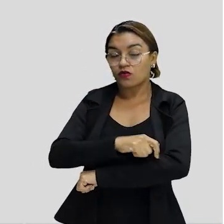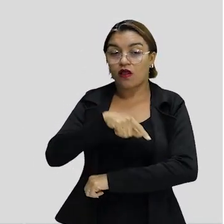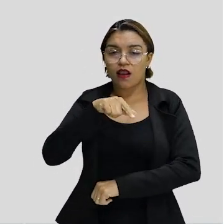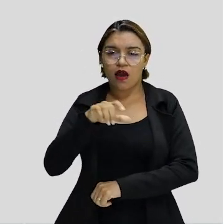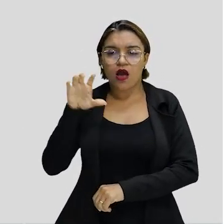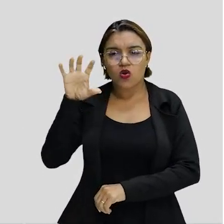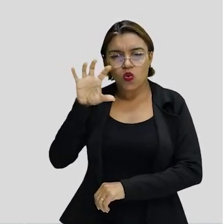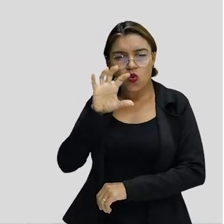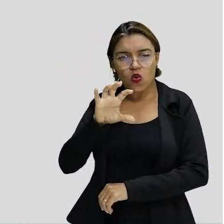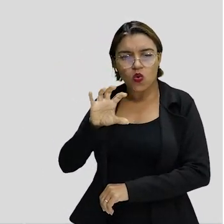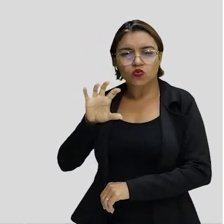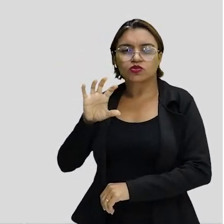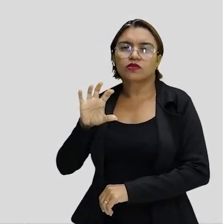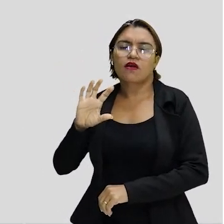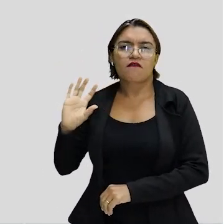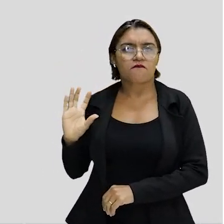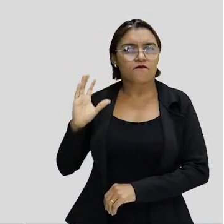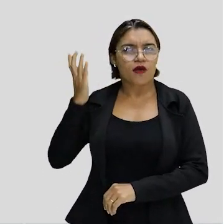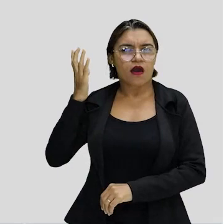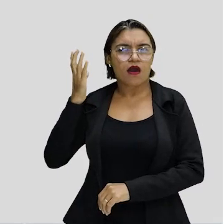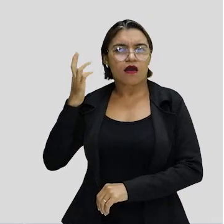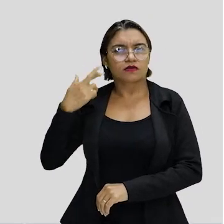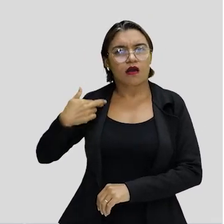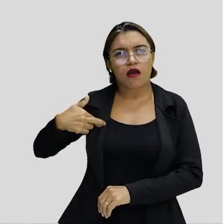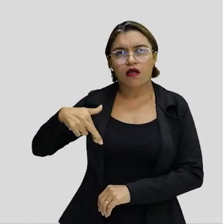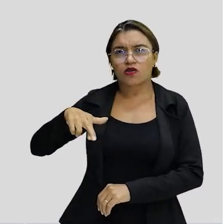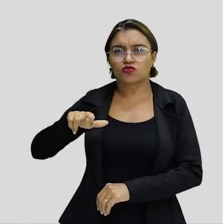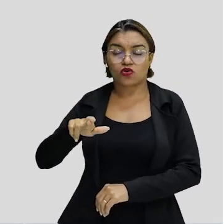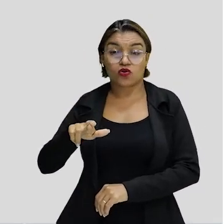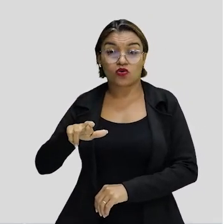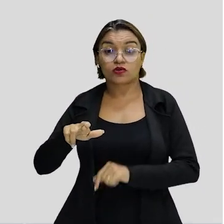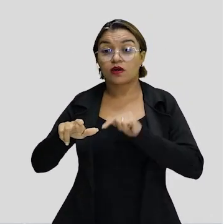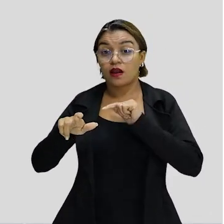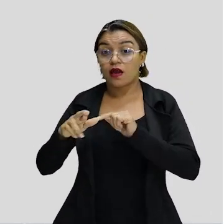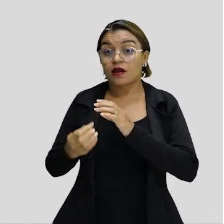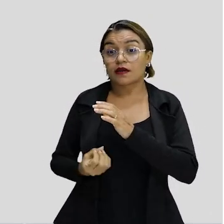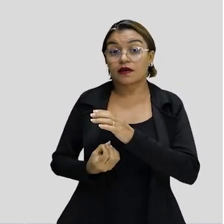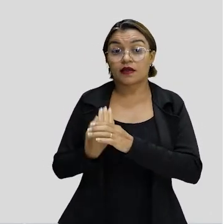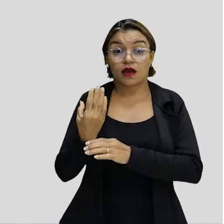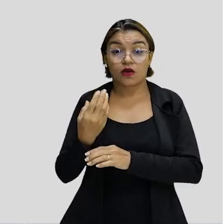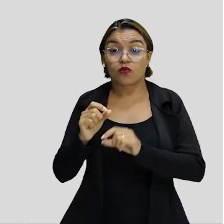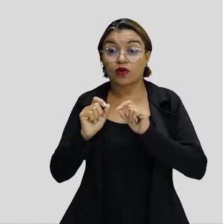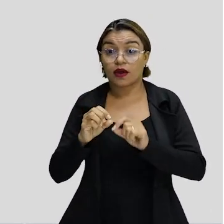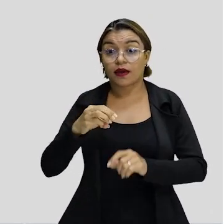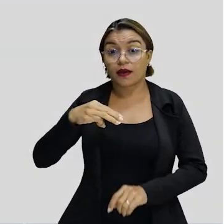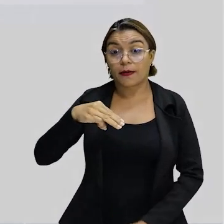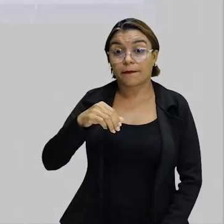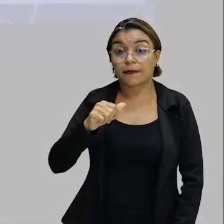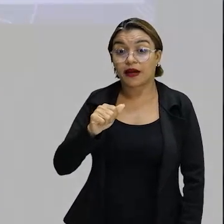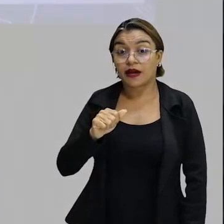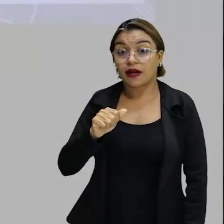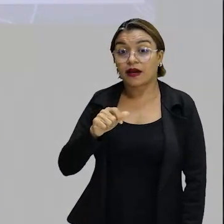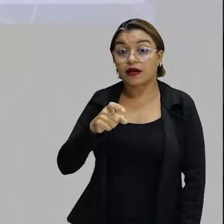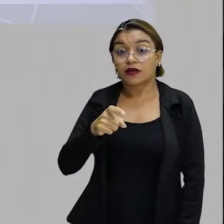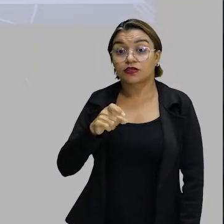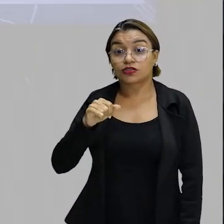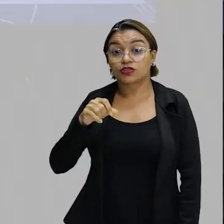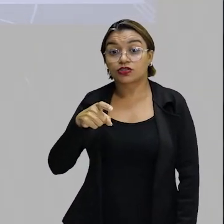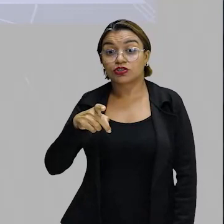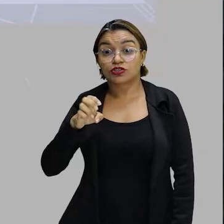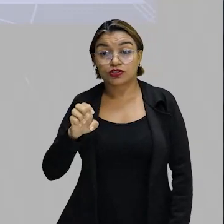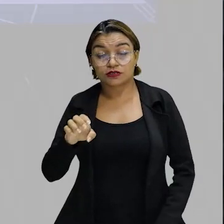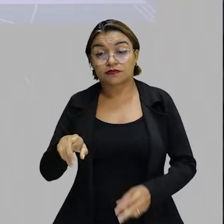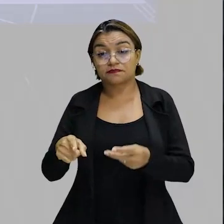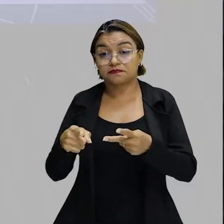fazem parte das cerimônias religiosas e festividades, deram origem ao machixe, que é um outro ritmo,